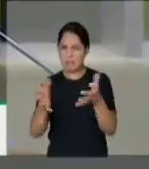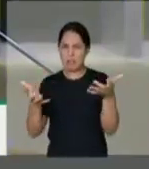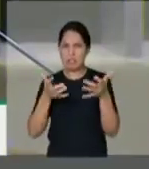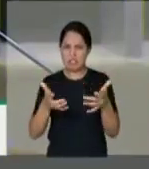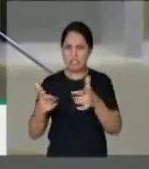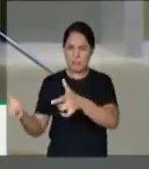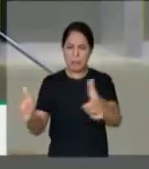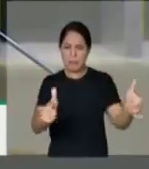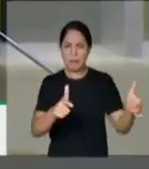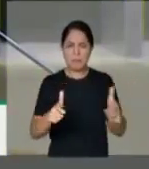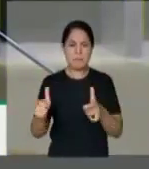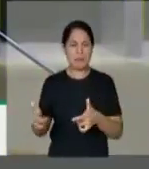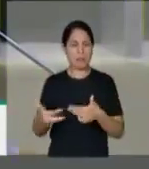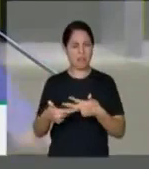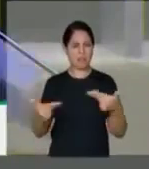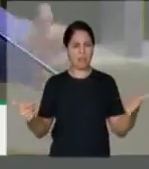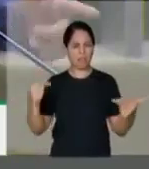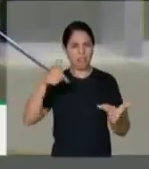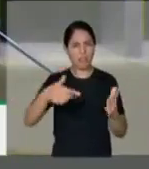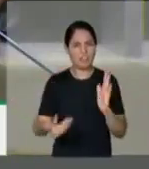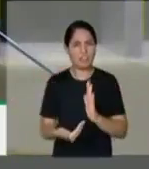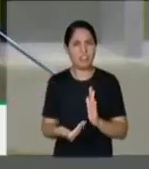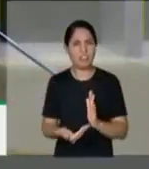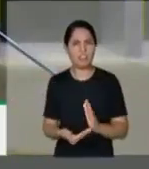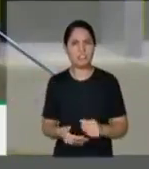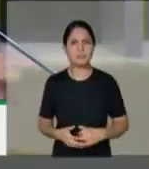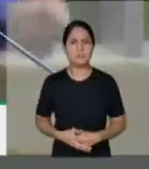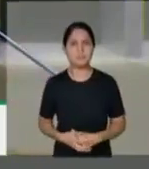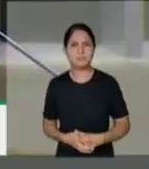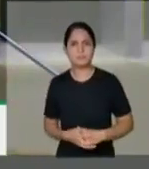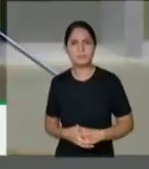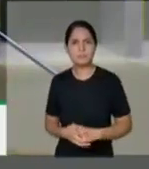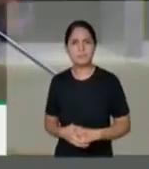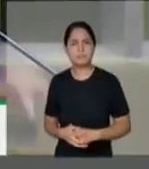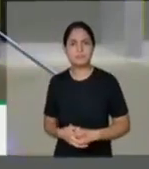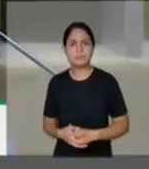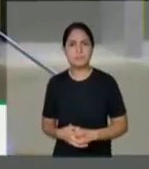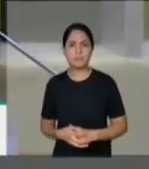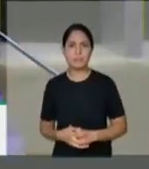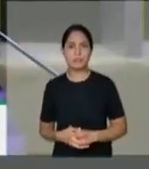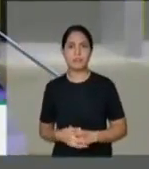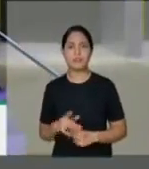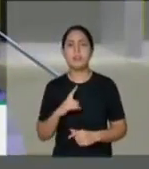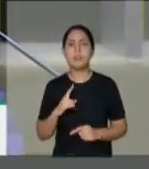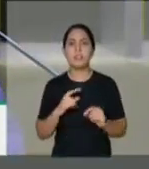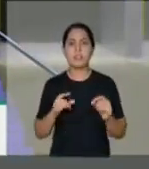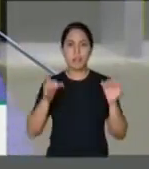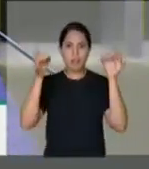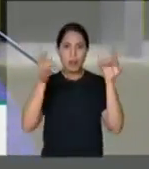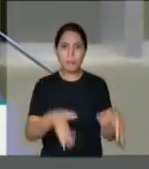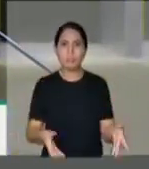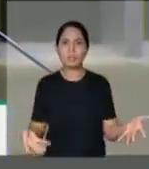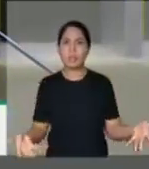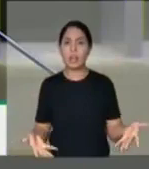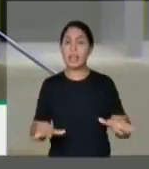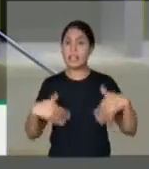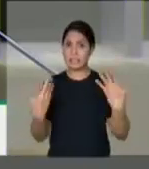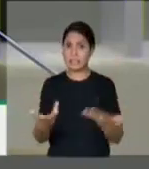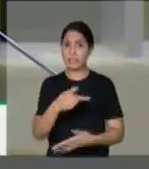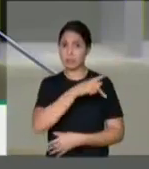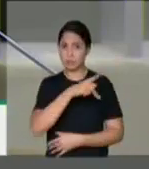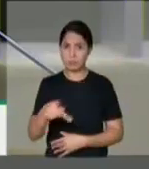rachadinhas aqui no Congresso Nacional, onde ele se diz abandonado. Então, senhor presidente,